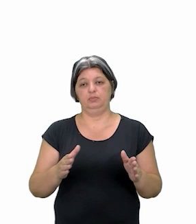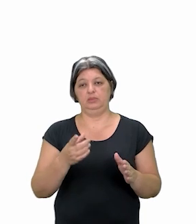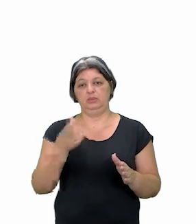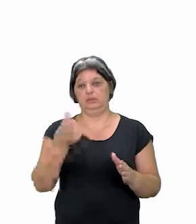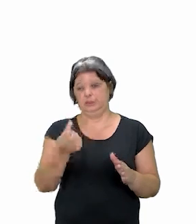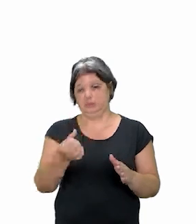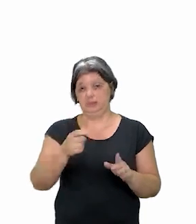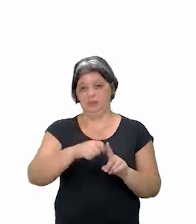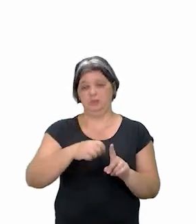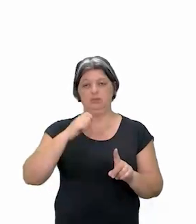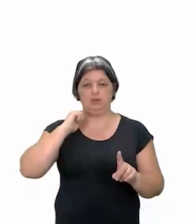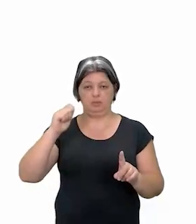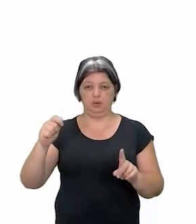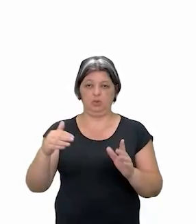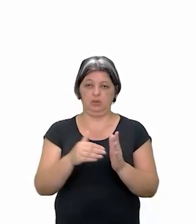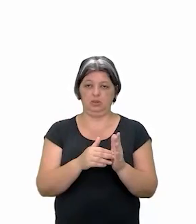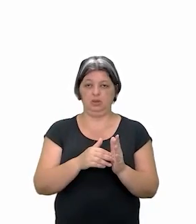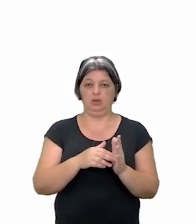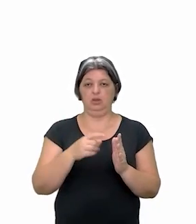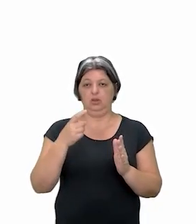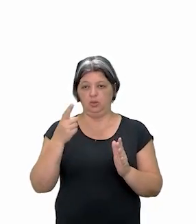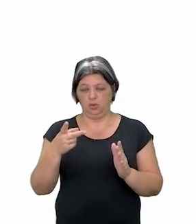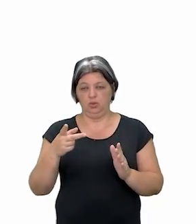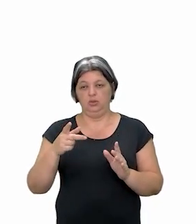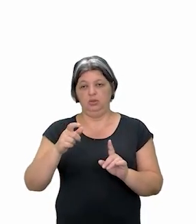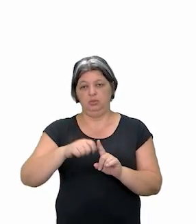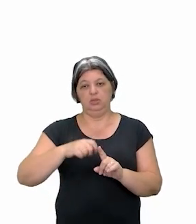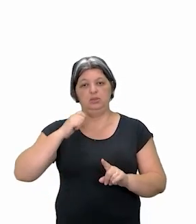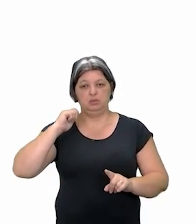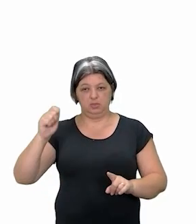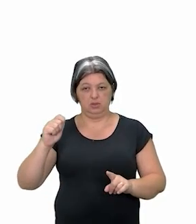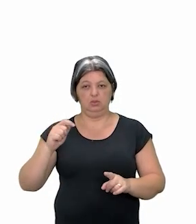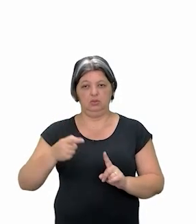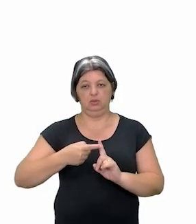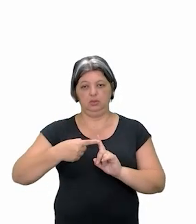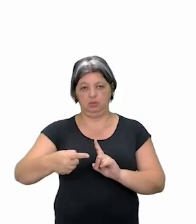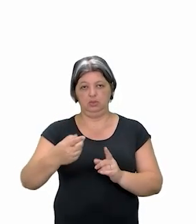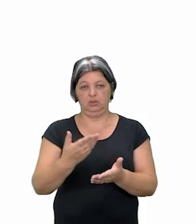abril, a gente tem a semana de estudos intensivos.